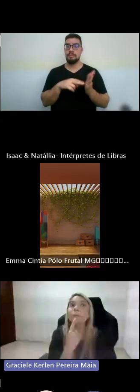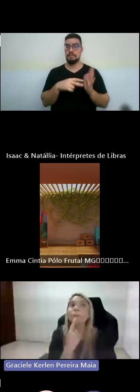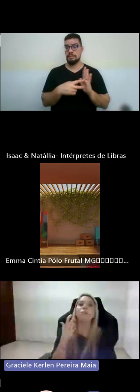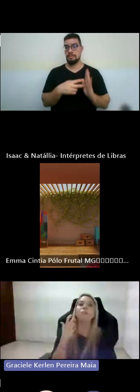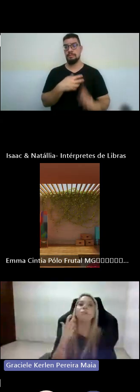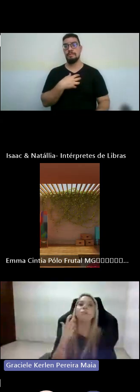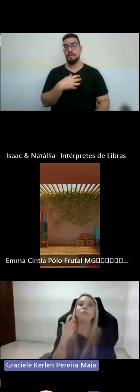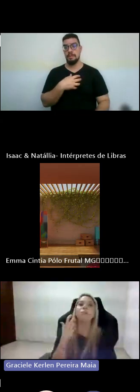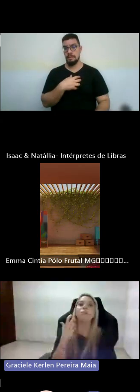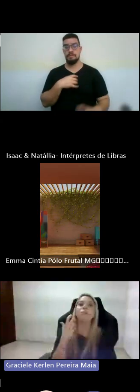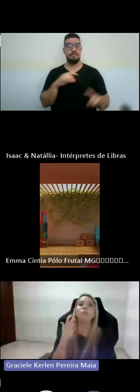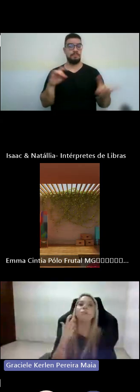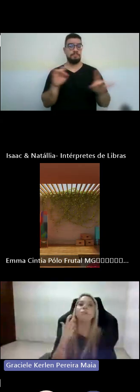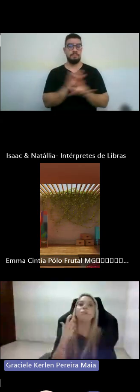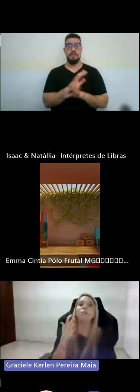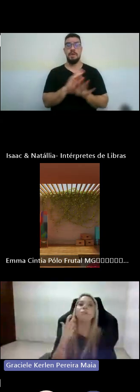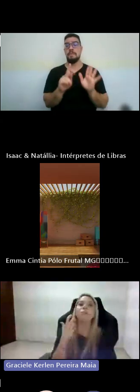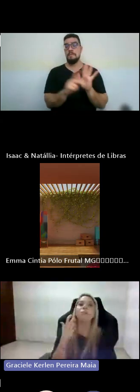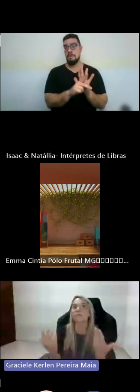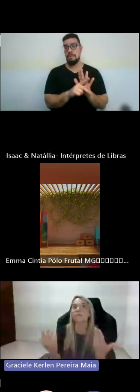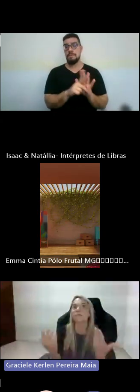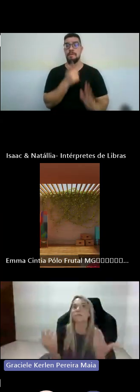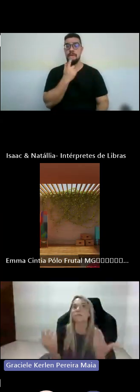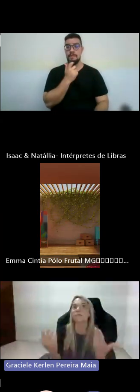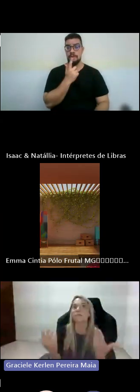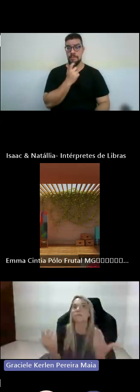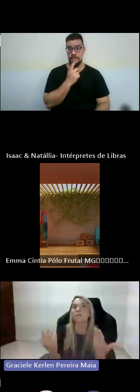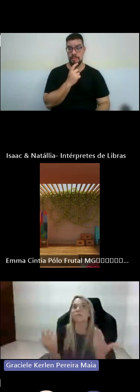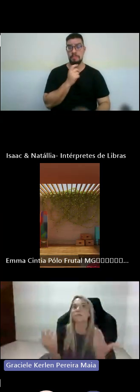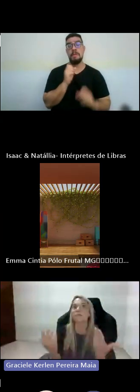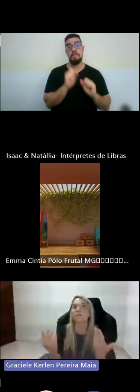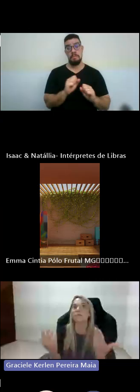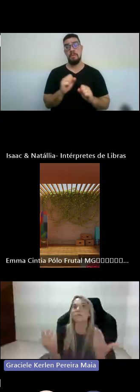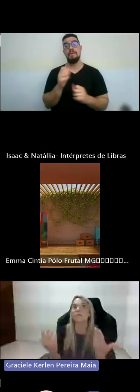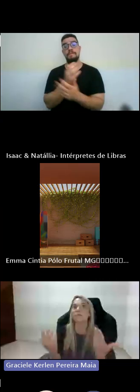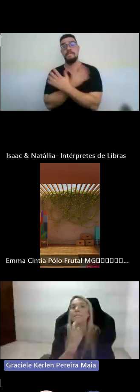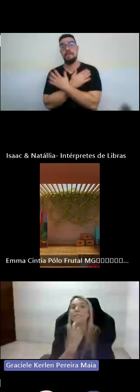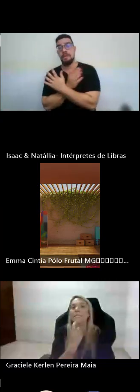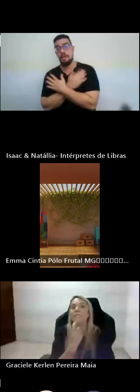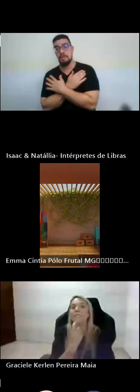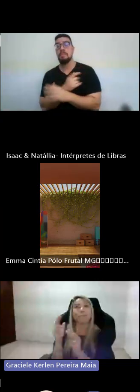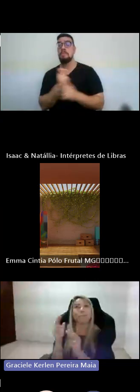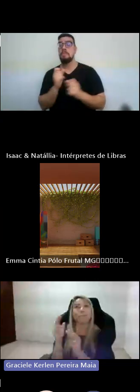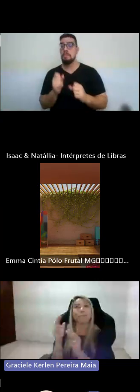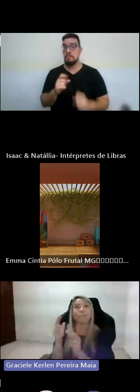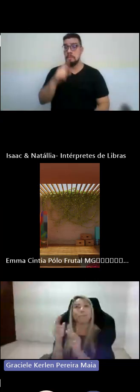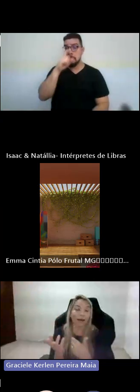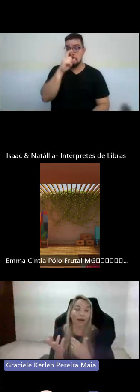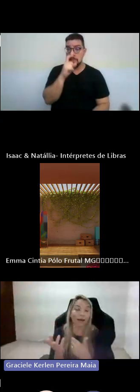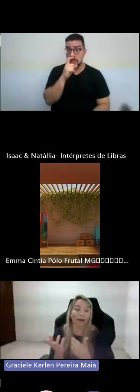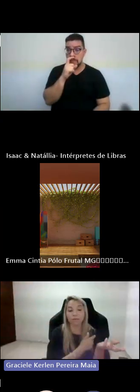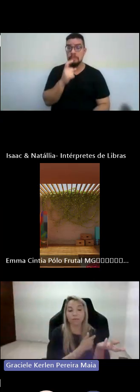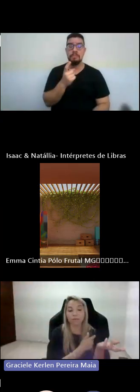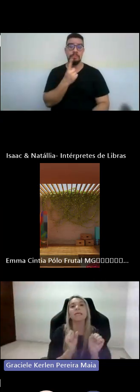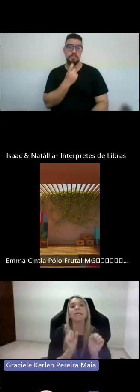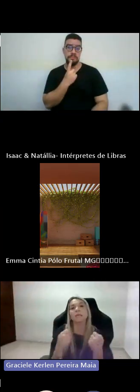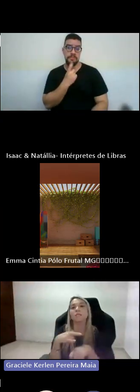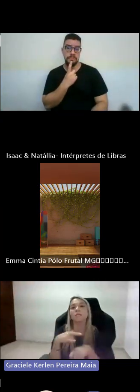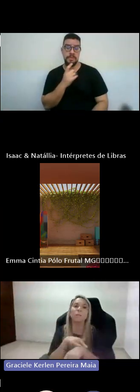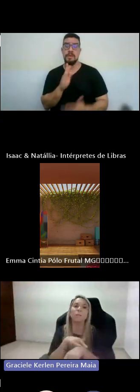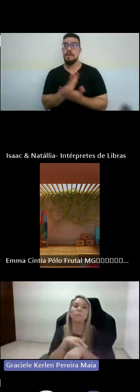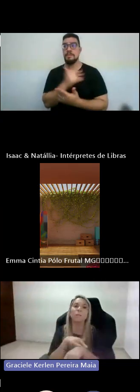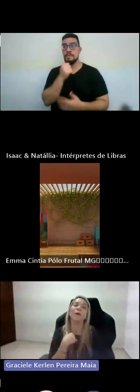já tem um significado próprio, vermelho, mas que pode ser feriado, pode ser menstruação também. Aqui em Divinópolis tem umas meninas que